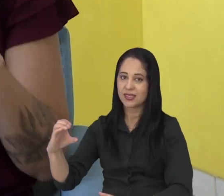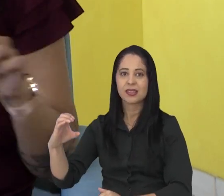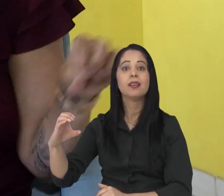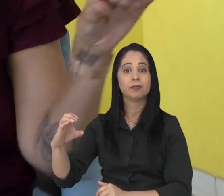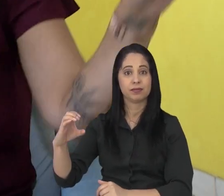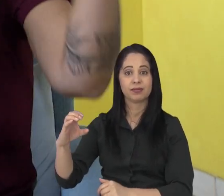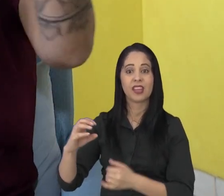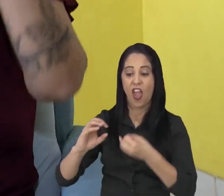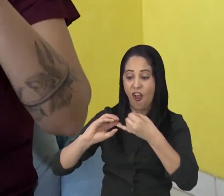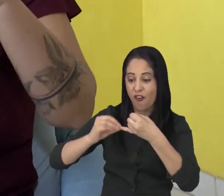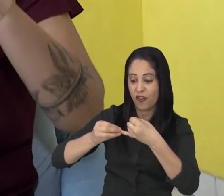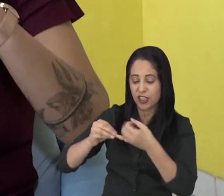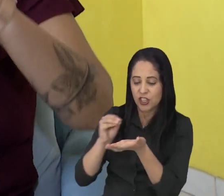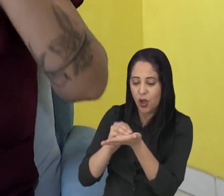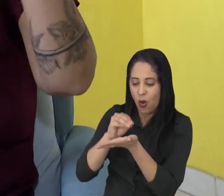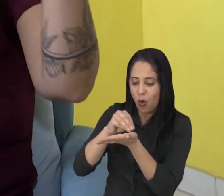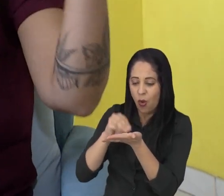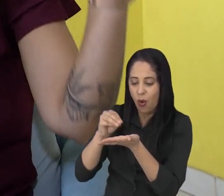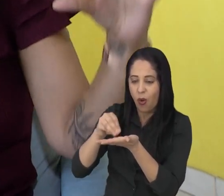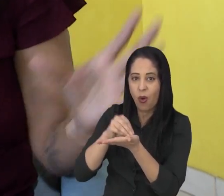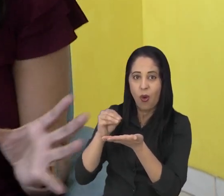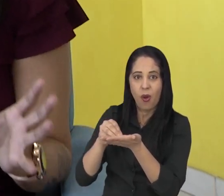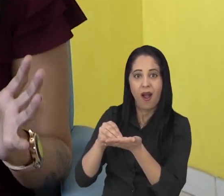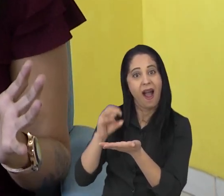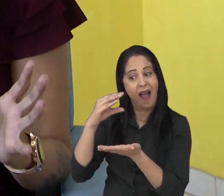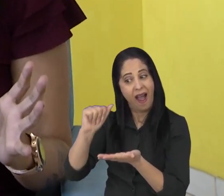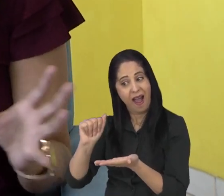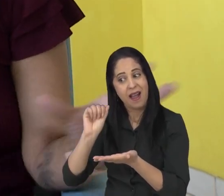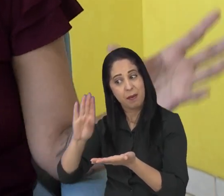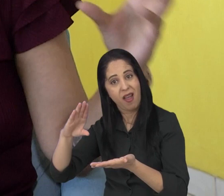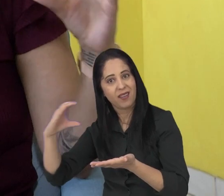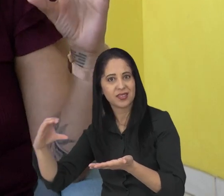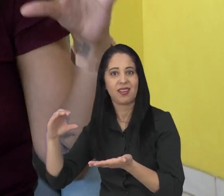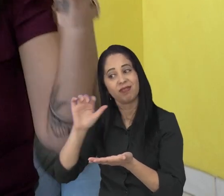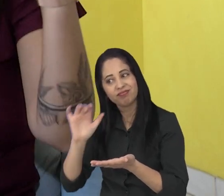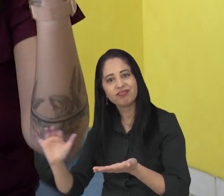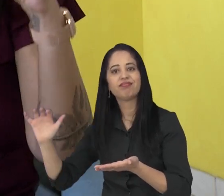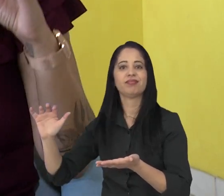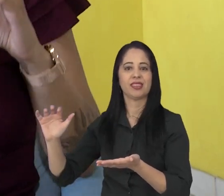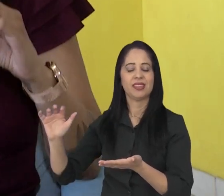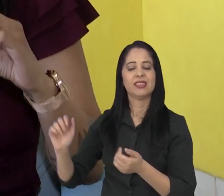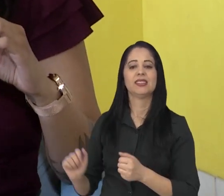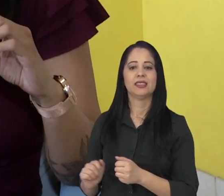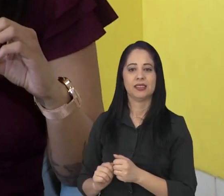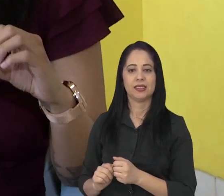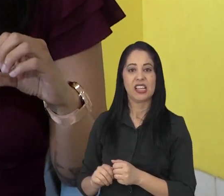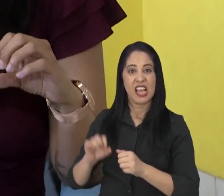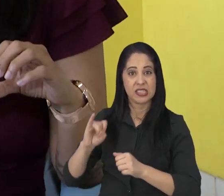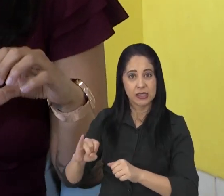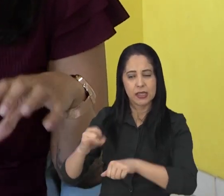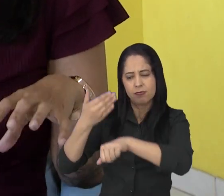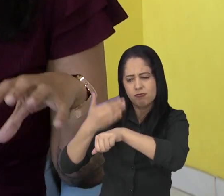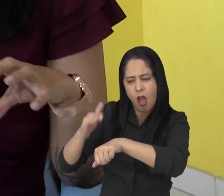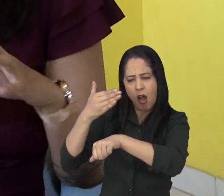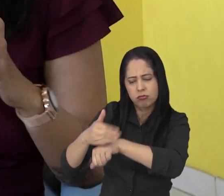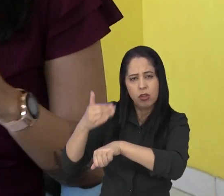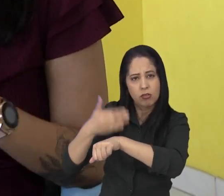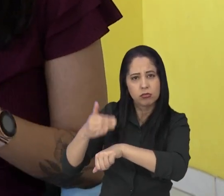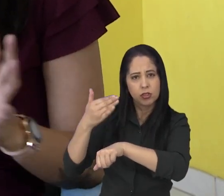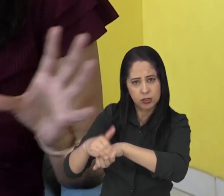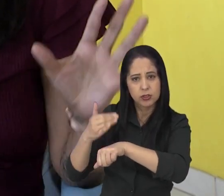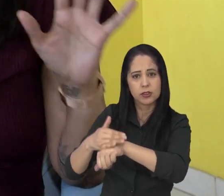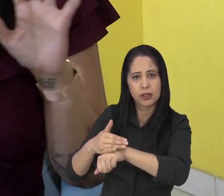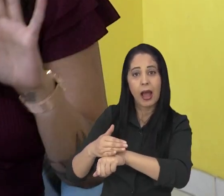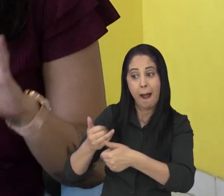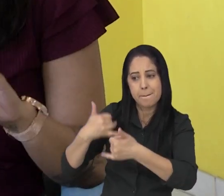colar feijãozinho, né? As letras grandes primeiro e depois a gente vai reduzindo isso, né? Então,